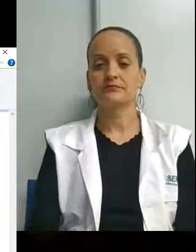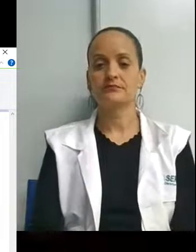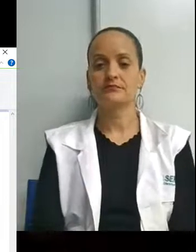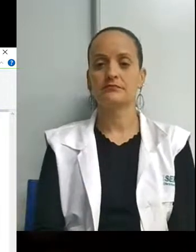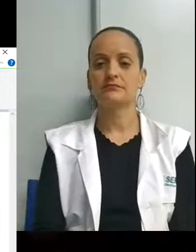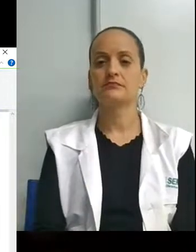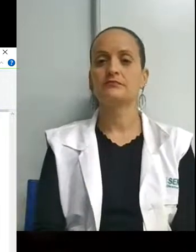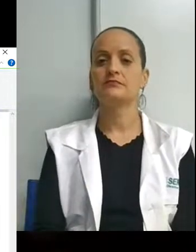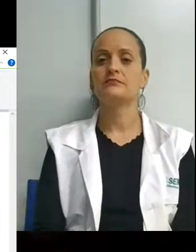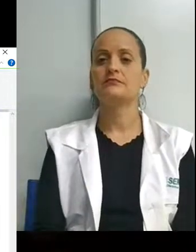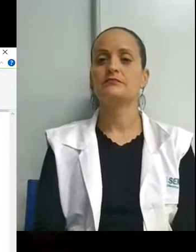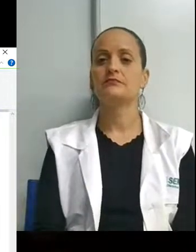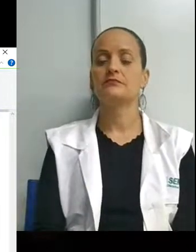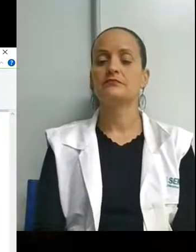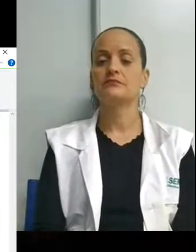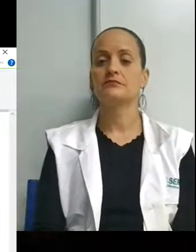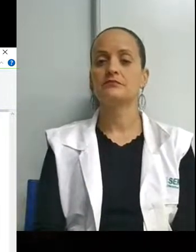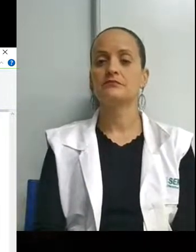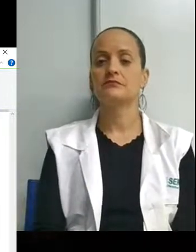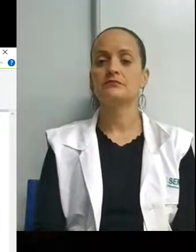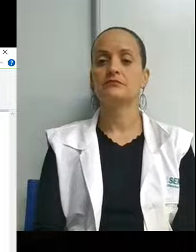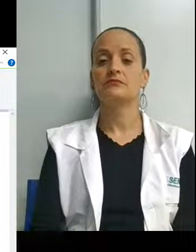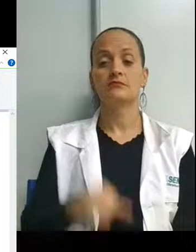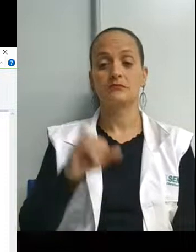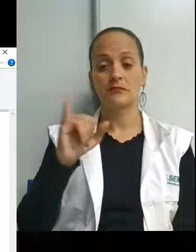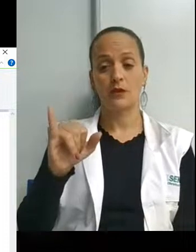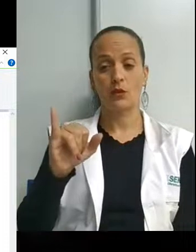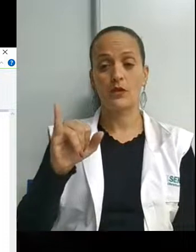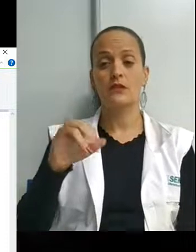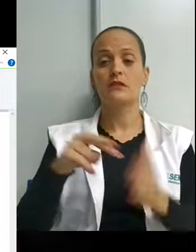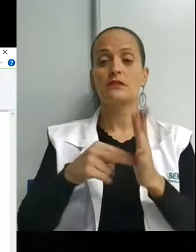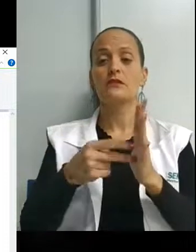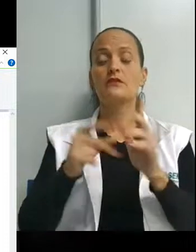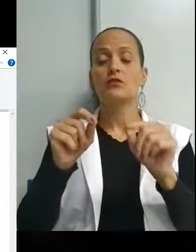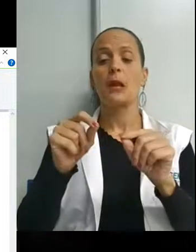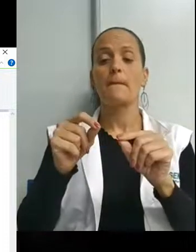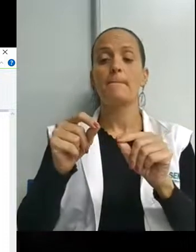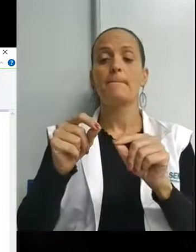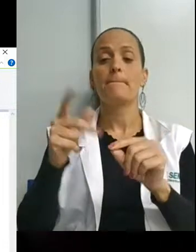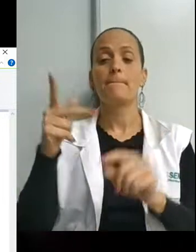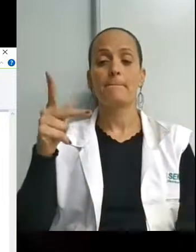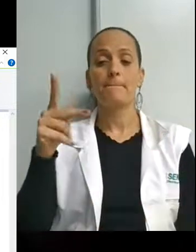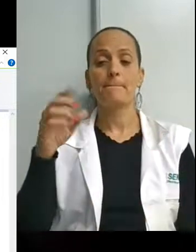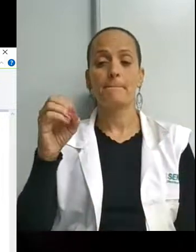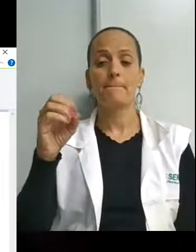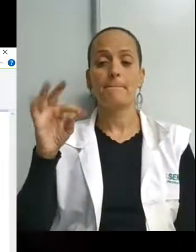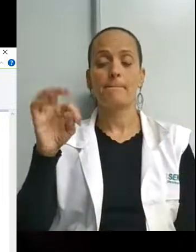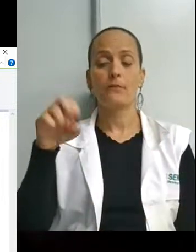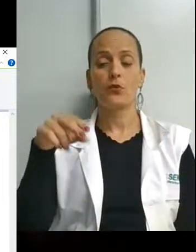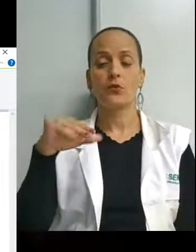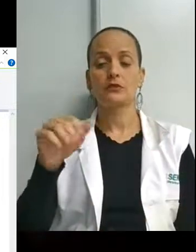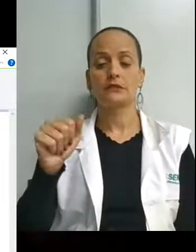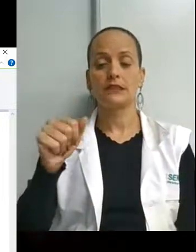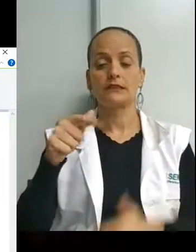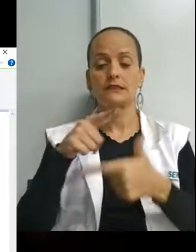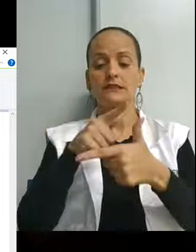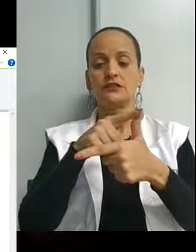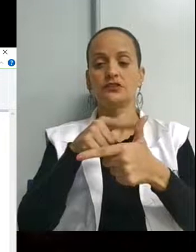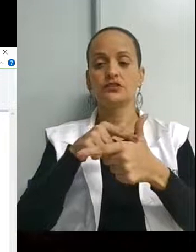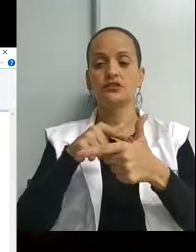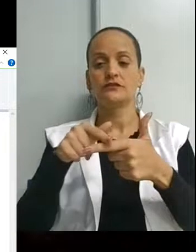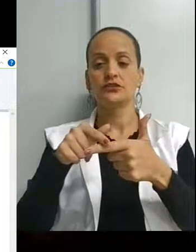Quais foram as informações que sobraram? Foi a potência, que é o P. Ele está em cima, não tá? Então, ele vai dividir com a